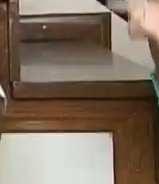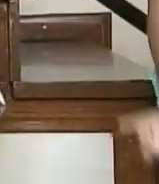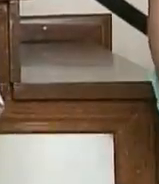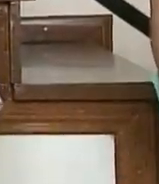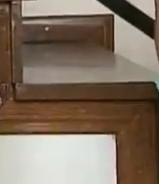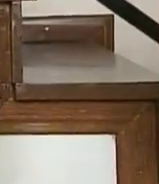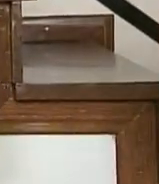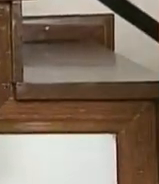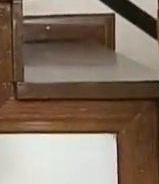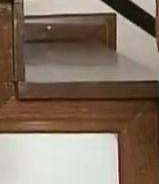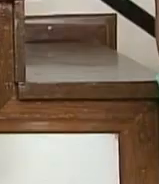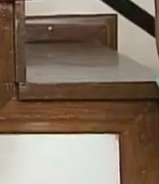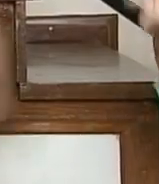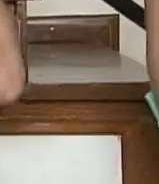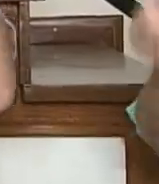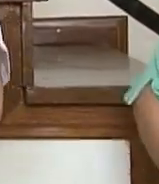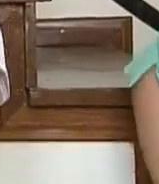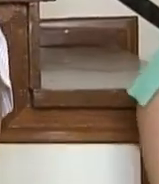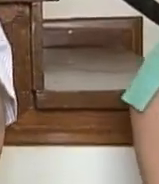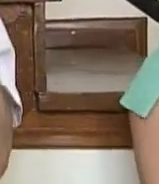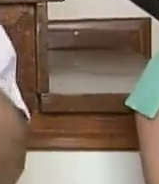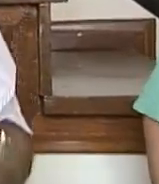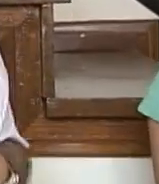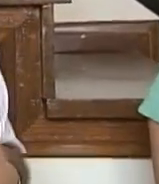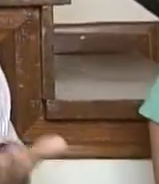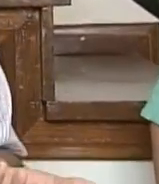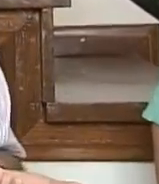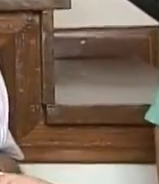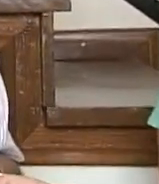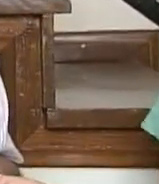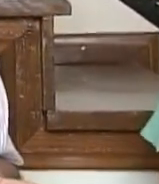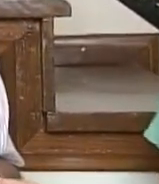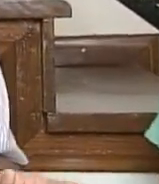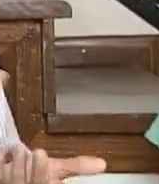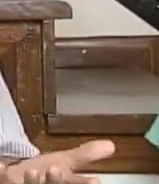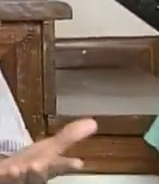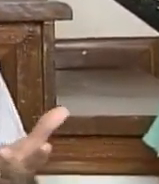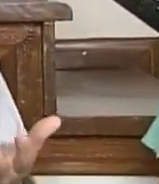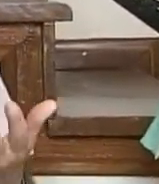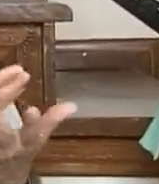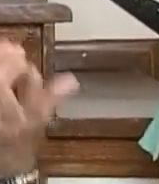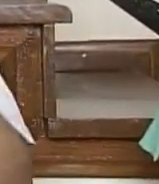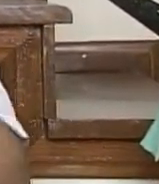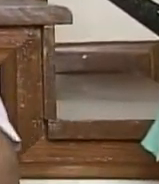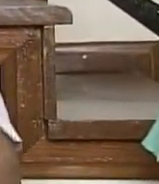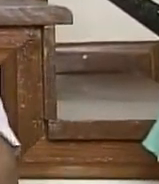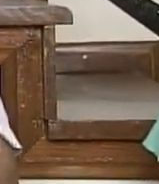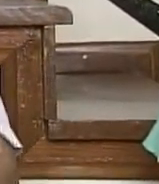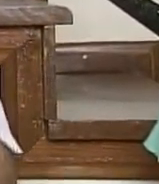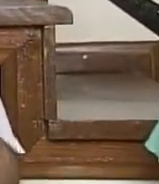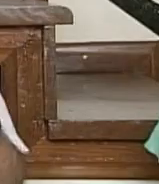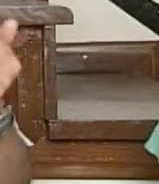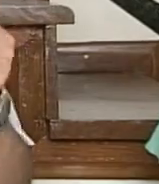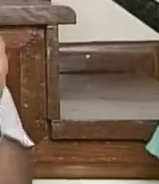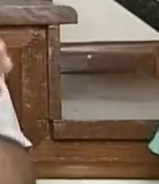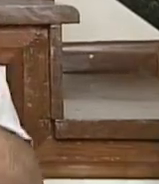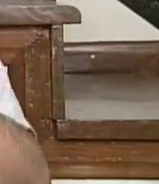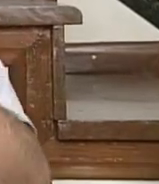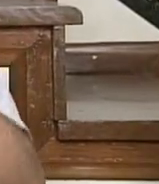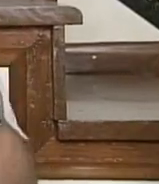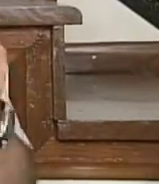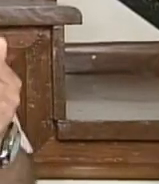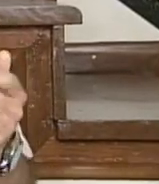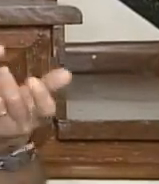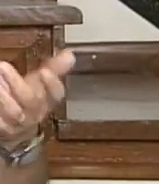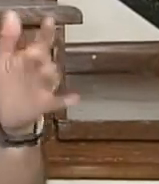que ficava nua conforme descia. E ela ficou com tanta vergonha. Aquilo, de ver